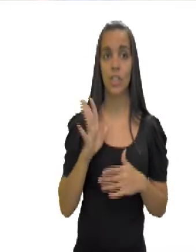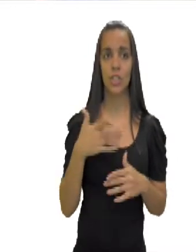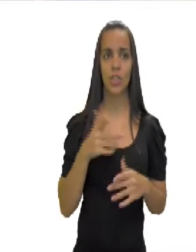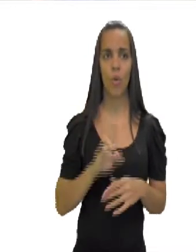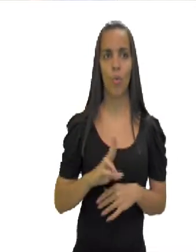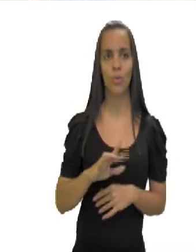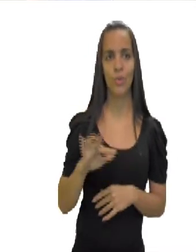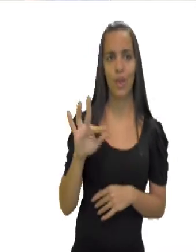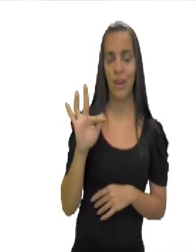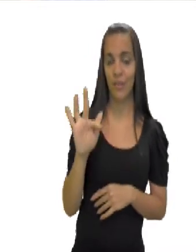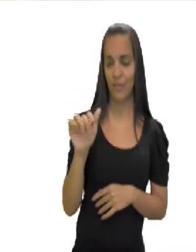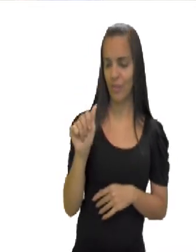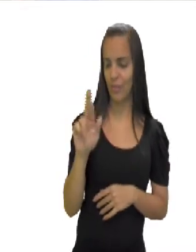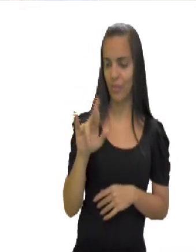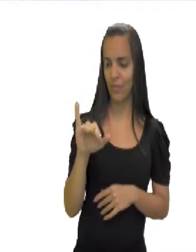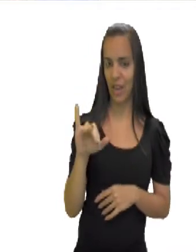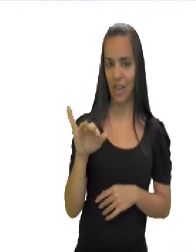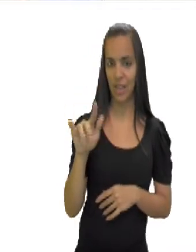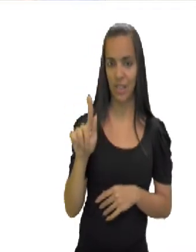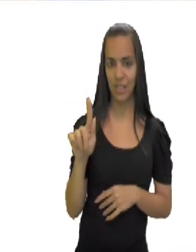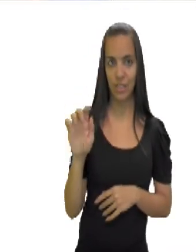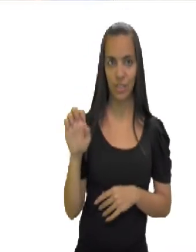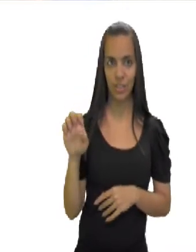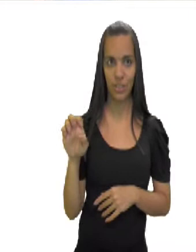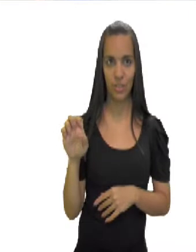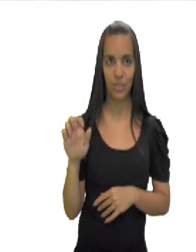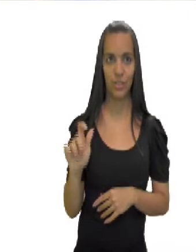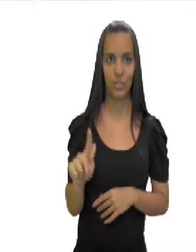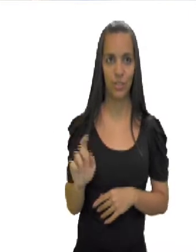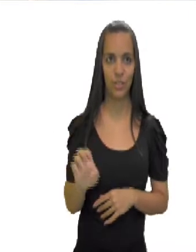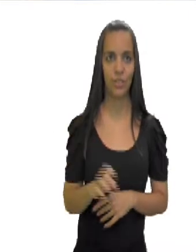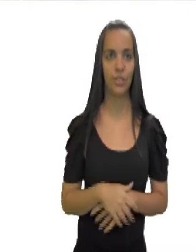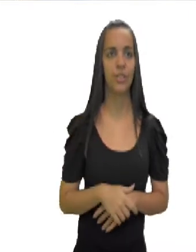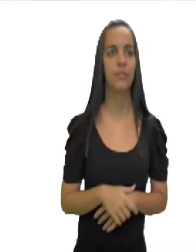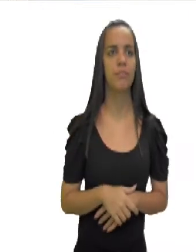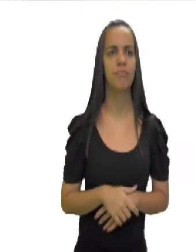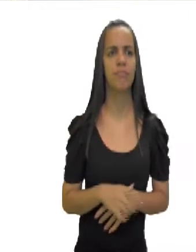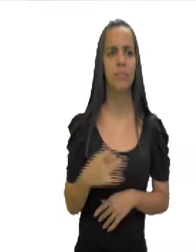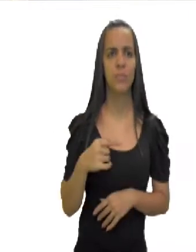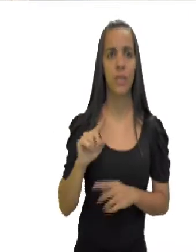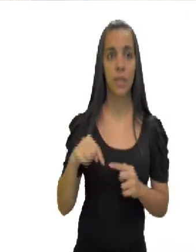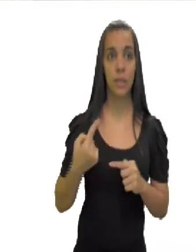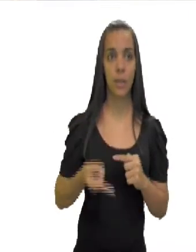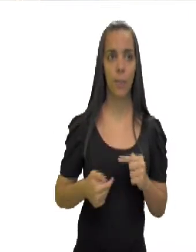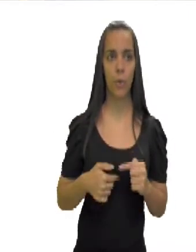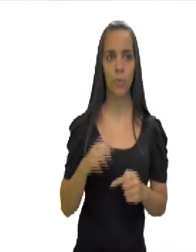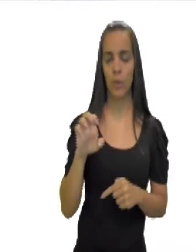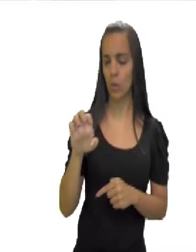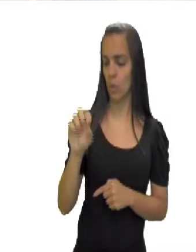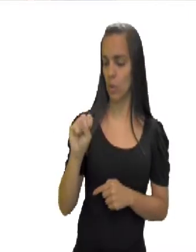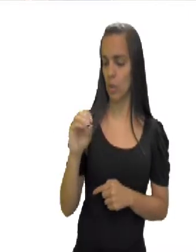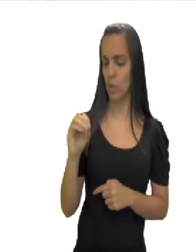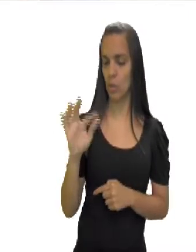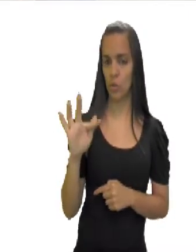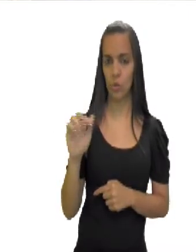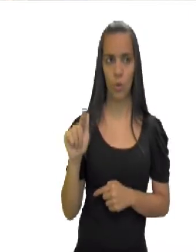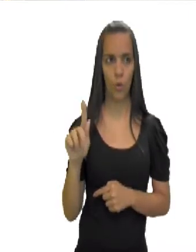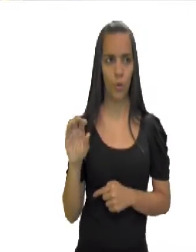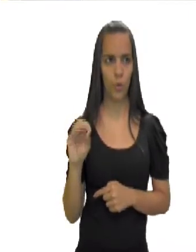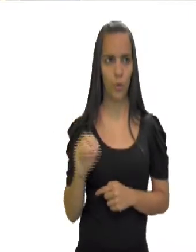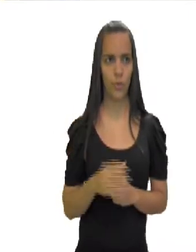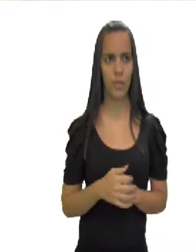e pelo esôfago e depois para o estômago. Então, nós temos a imagem aí da faringe e